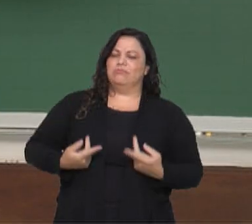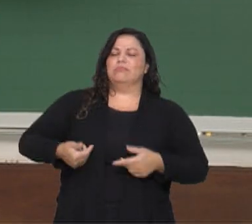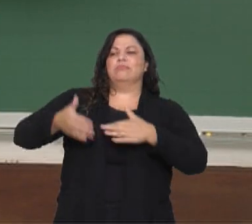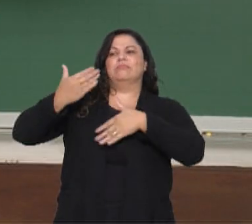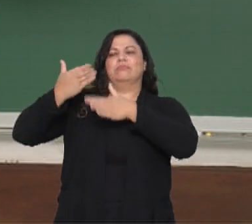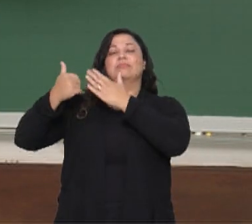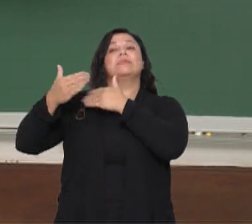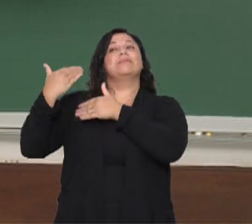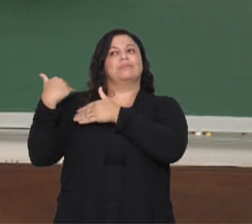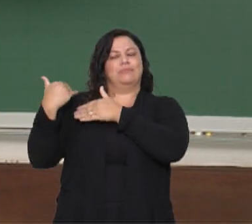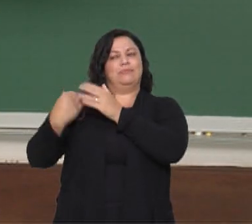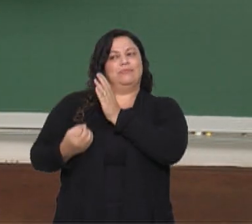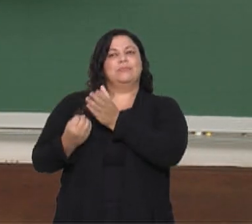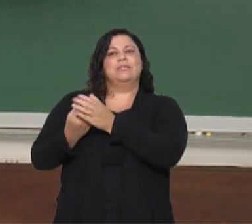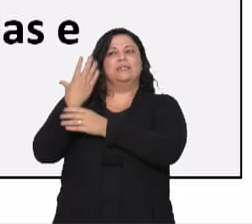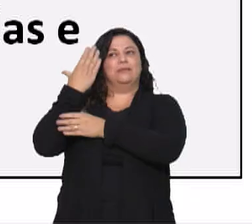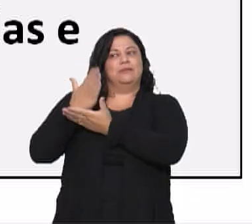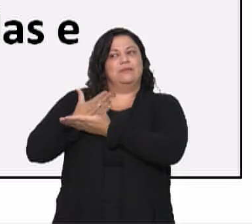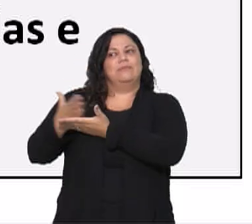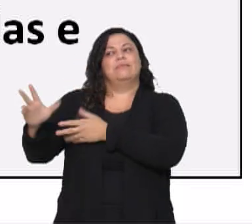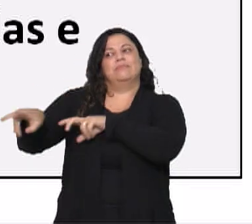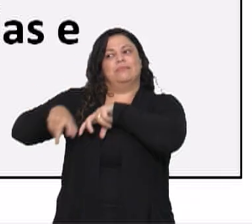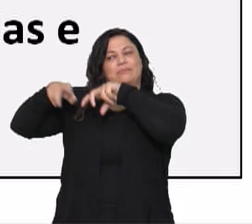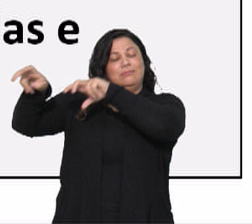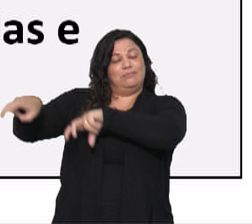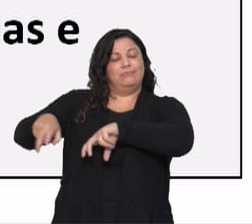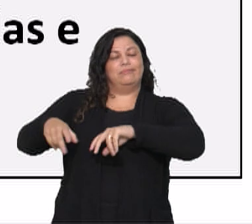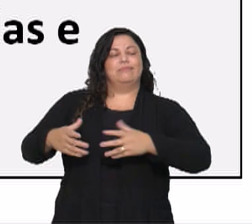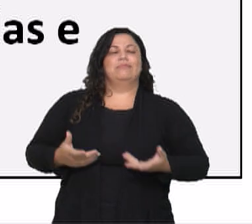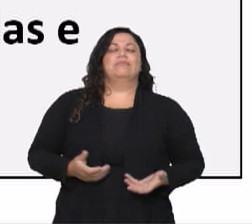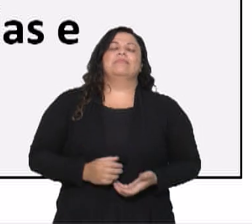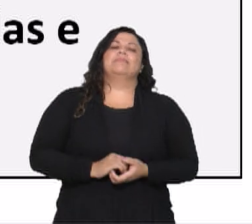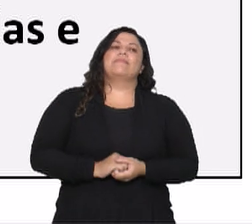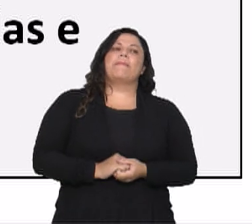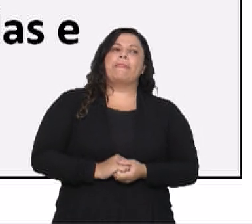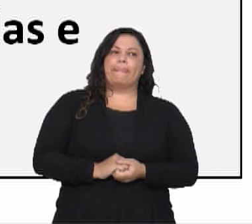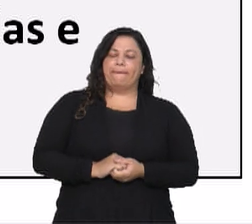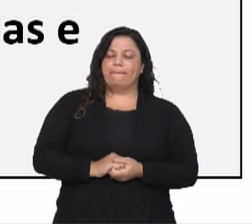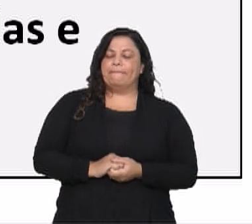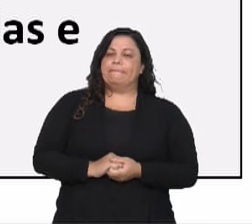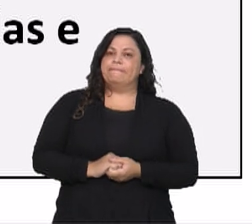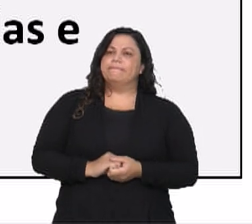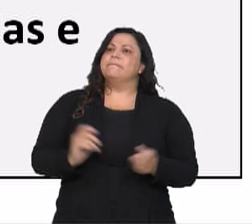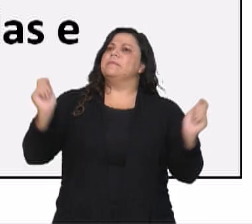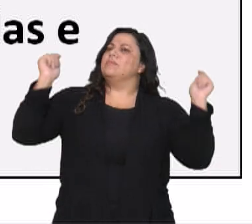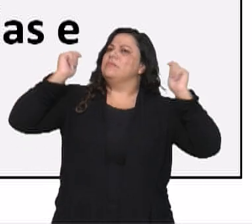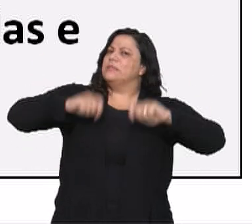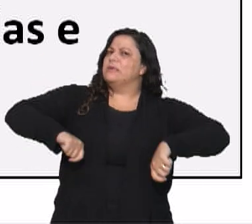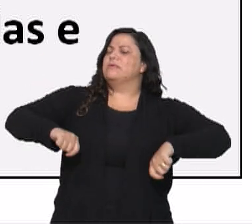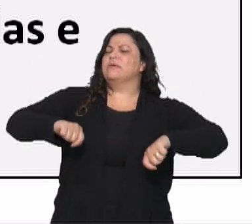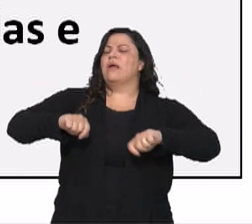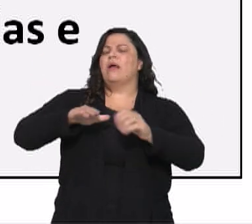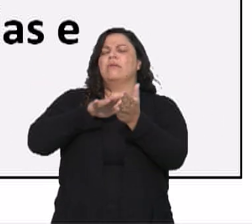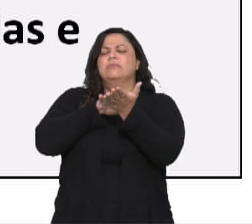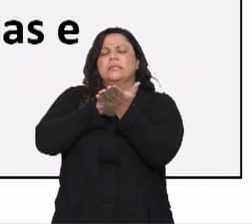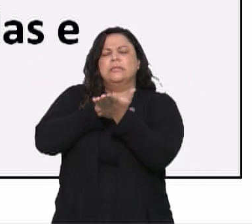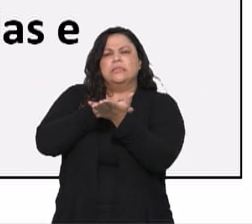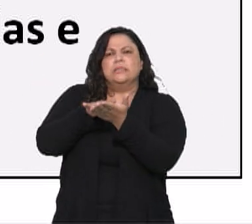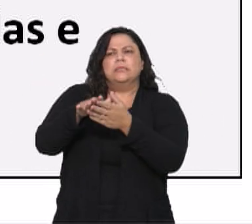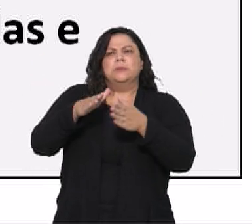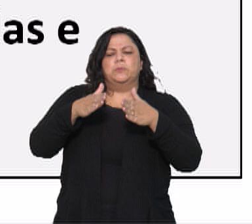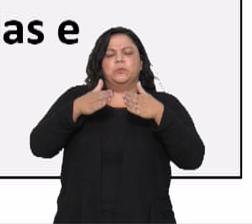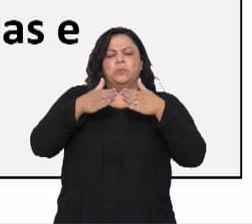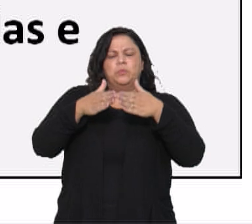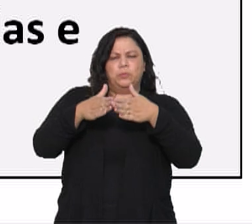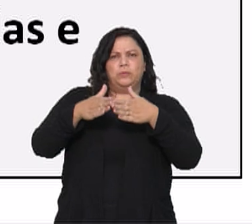com vocês. Colocamos as ferramentas de pedras polidas, são mais afiadas, elas têm mais precisão de corte em comparação com a